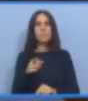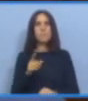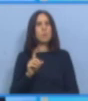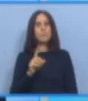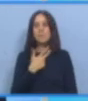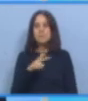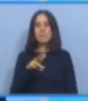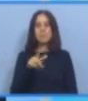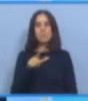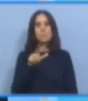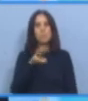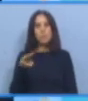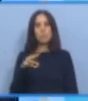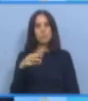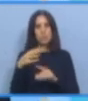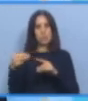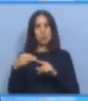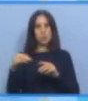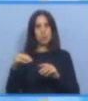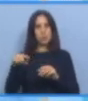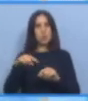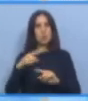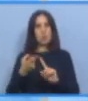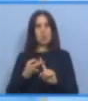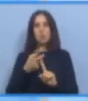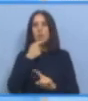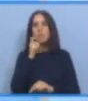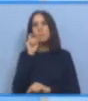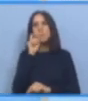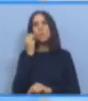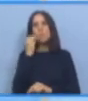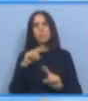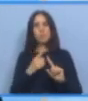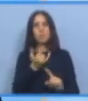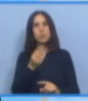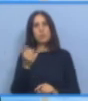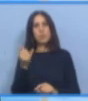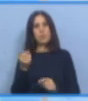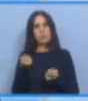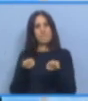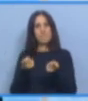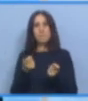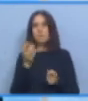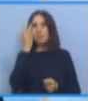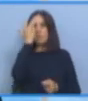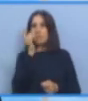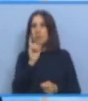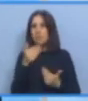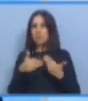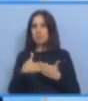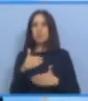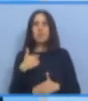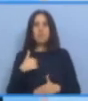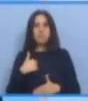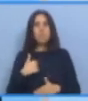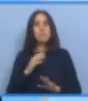100 mil milhões de dólares ano, seja assegurado a partir de 2020. Não vai ser fácil e deve realmente